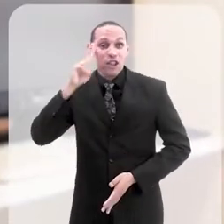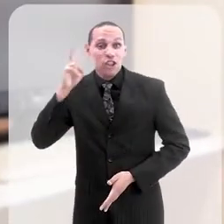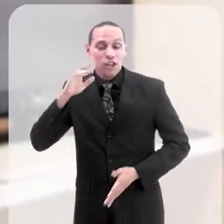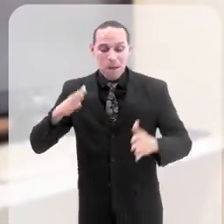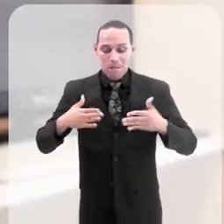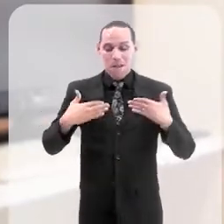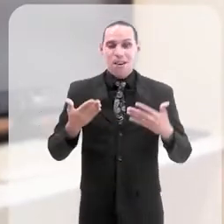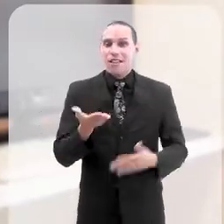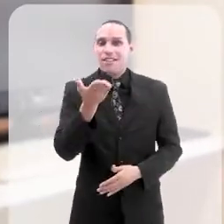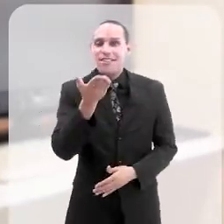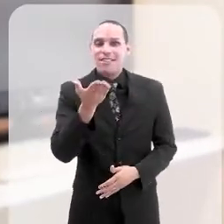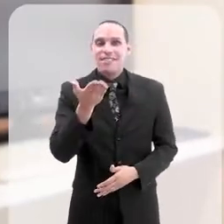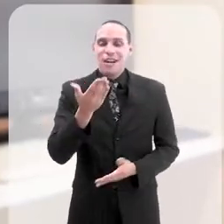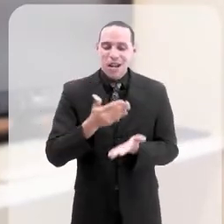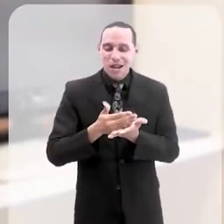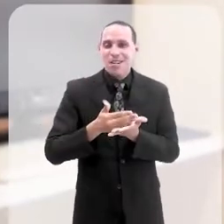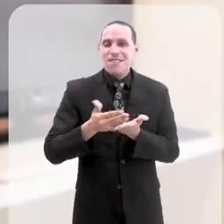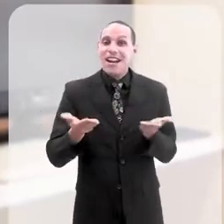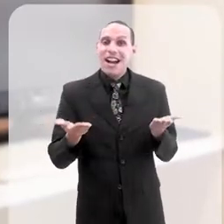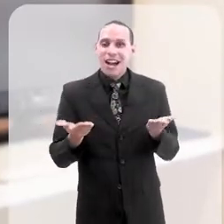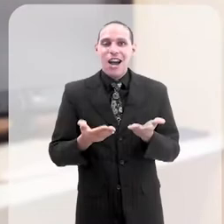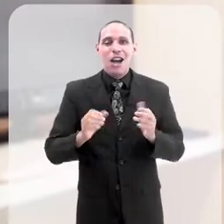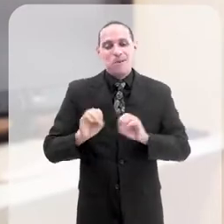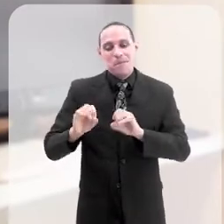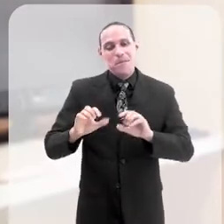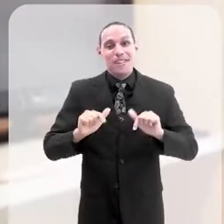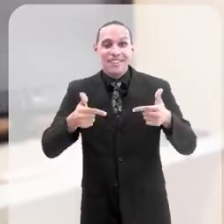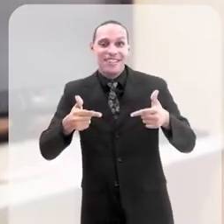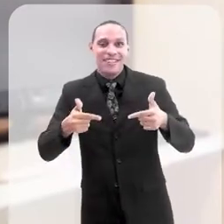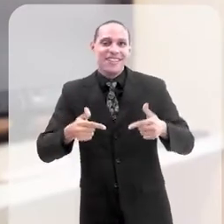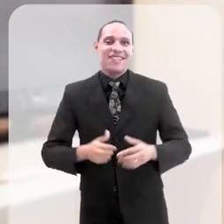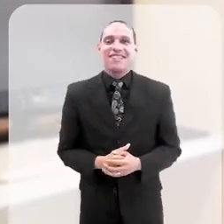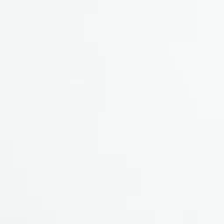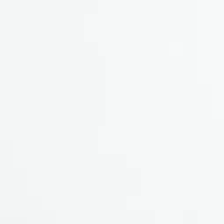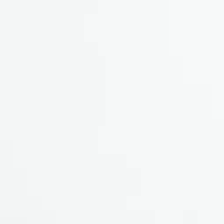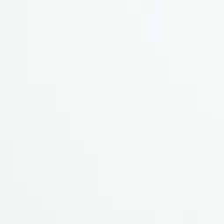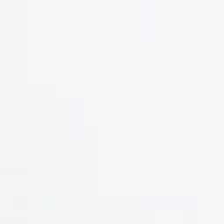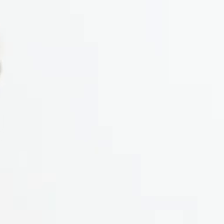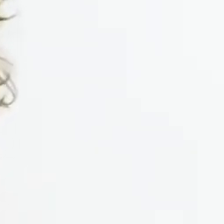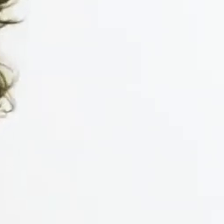te surpreender. Está começando mais um Educação.